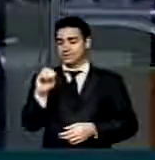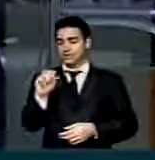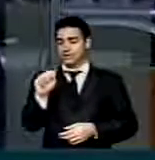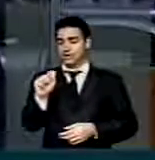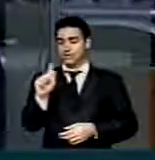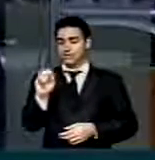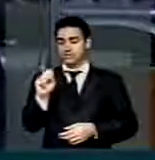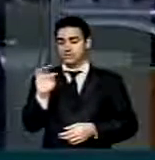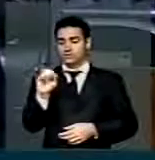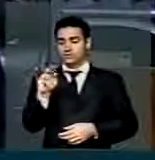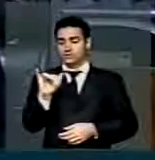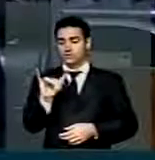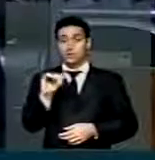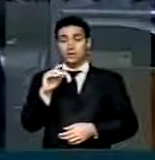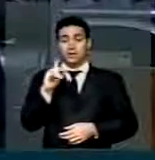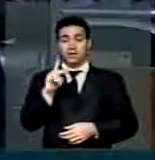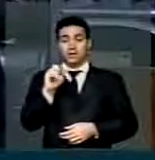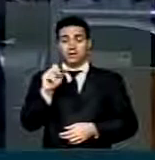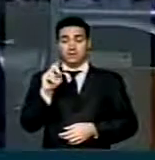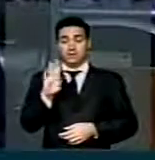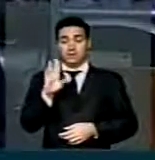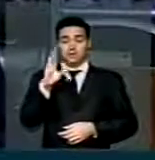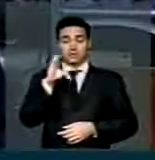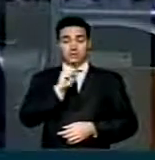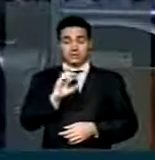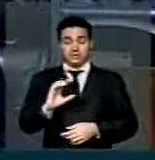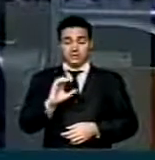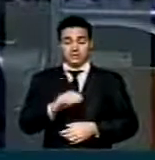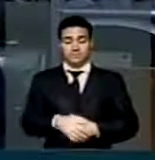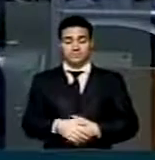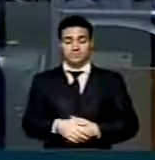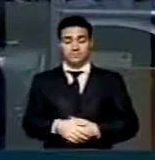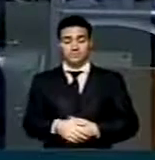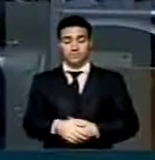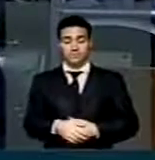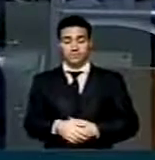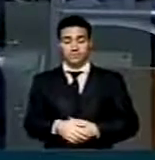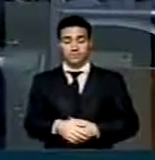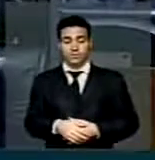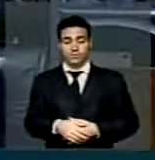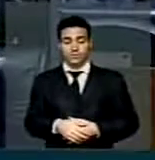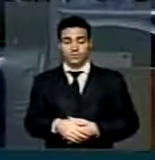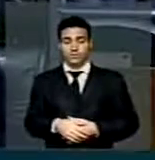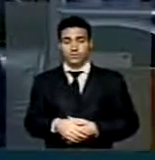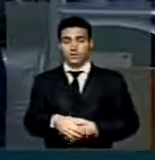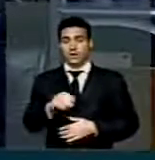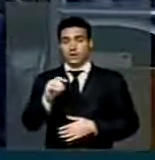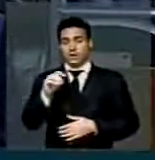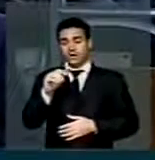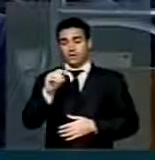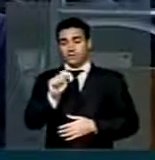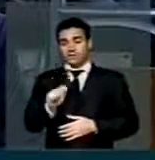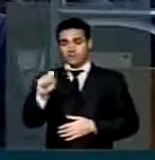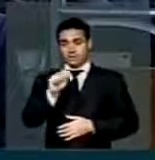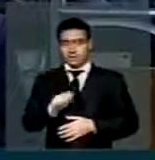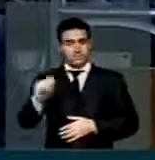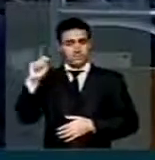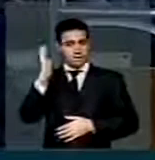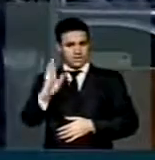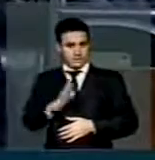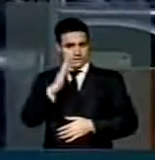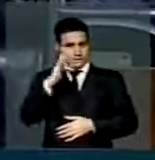um minuto, do PSD de Santa Catarina. Senhor Presidente, a Associação Brasileira dos